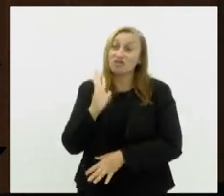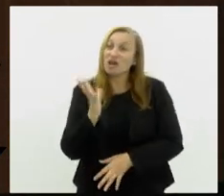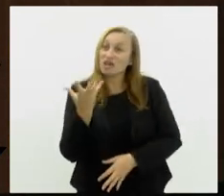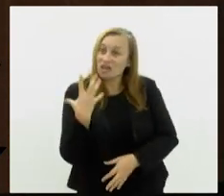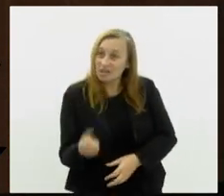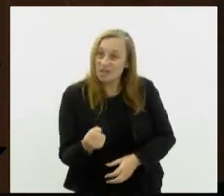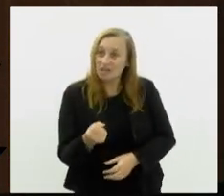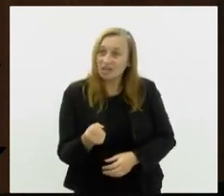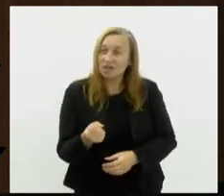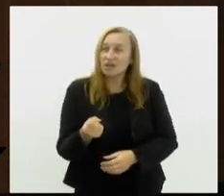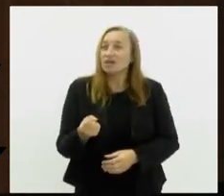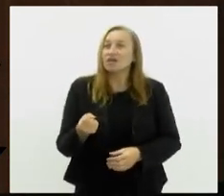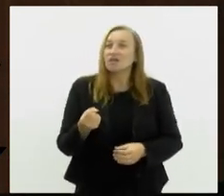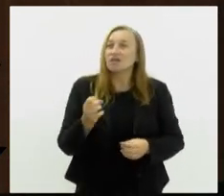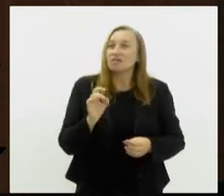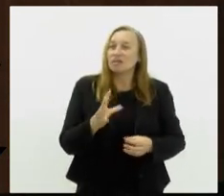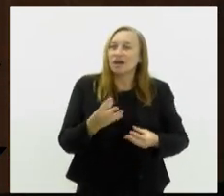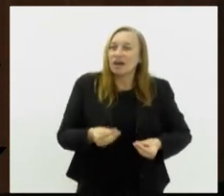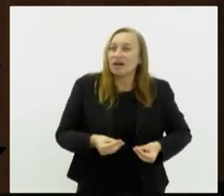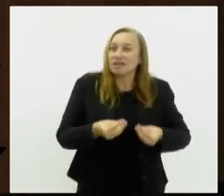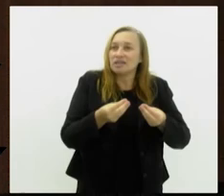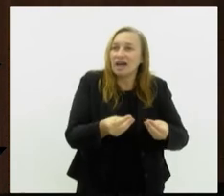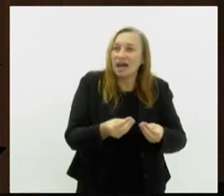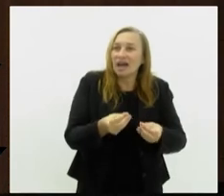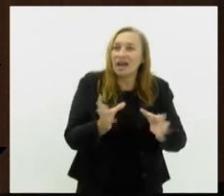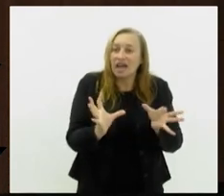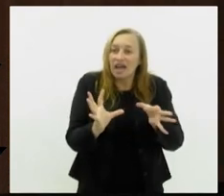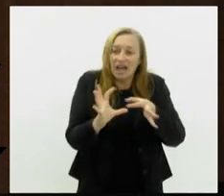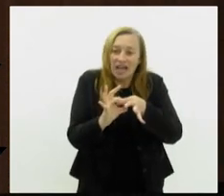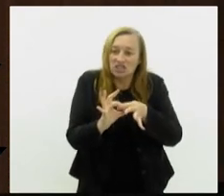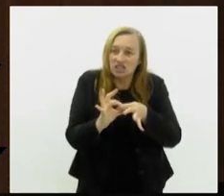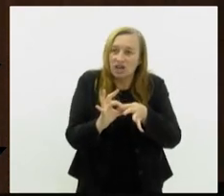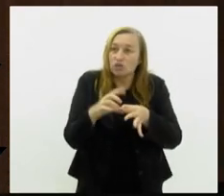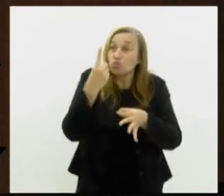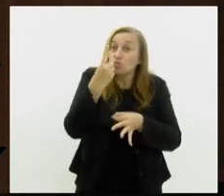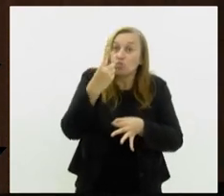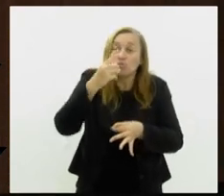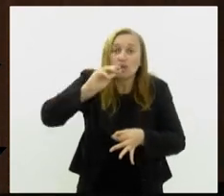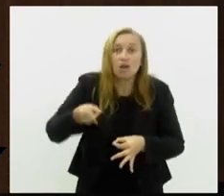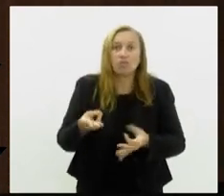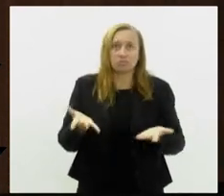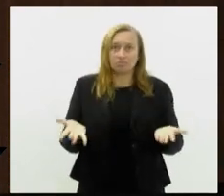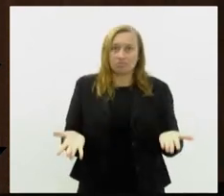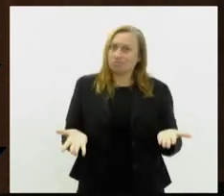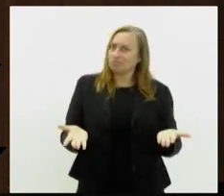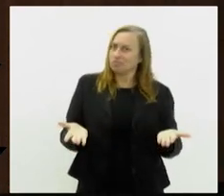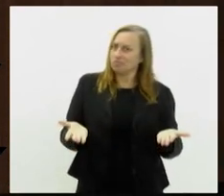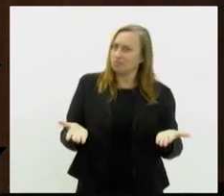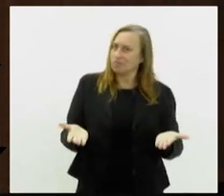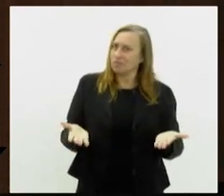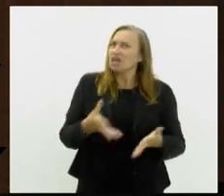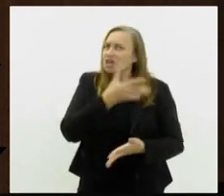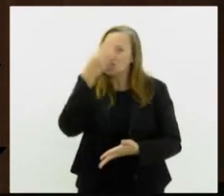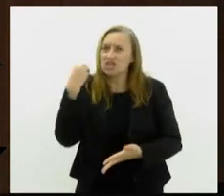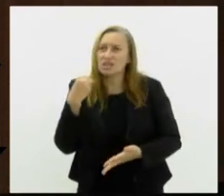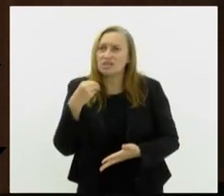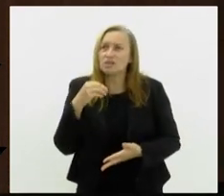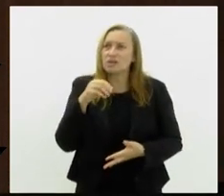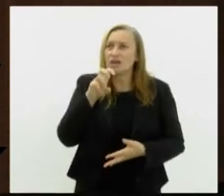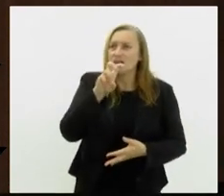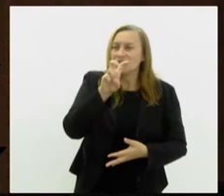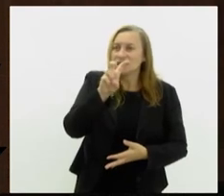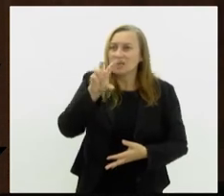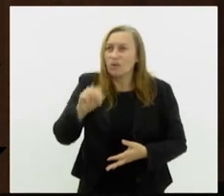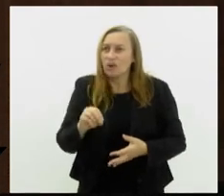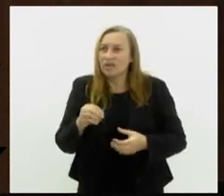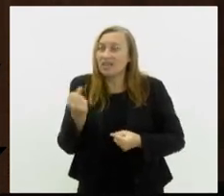para fornecer fechadura, cadeados, 1 milhão. Tá? E sem esquecer os 50 Fords, que foram